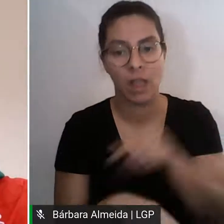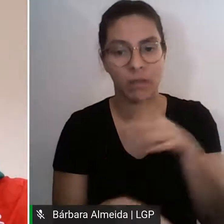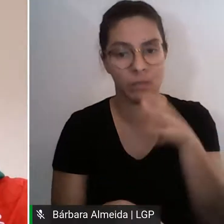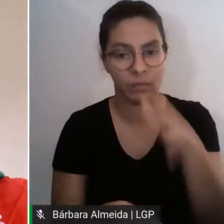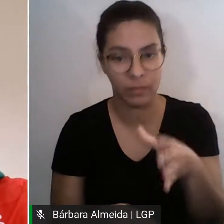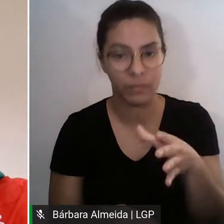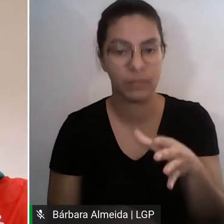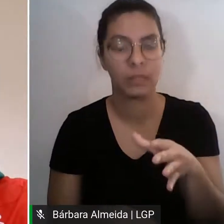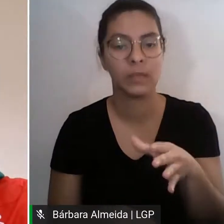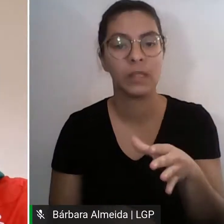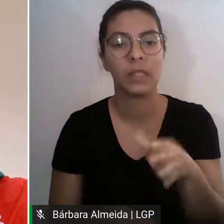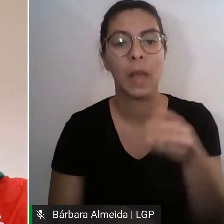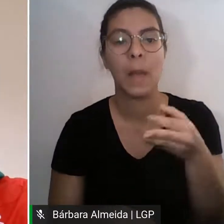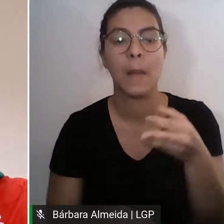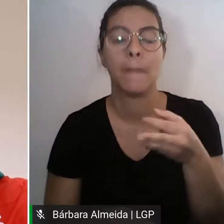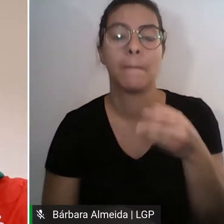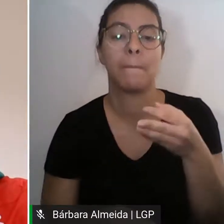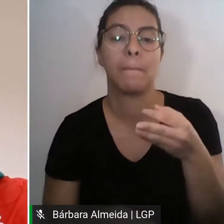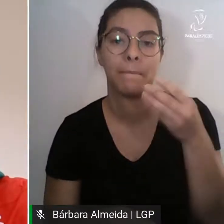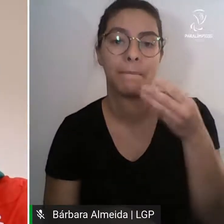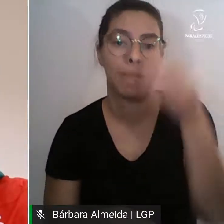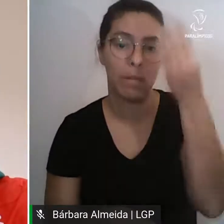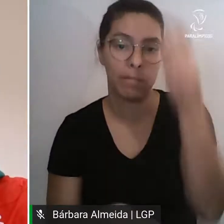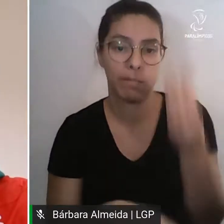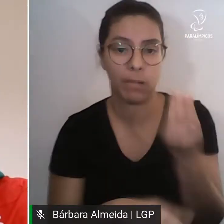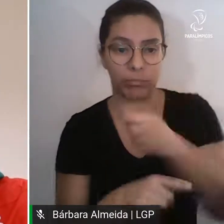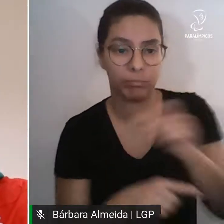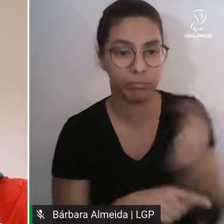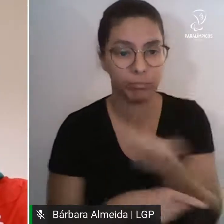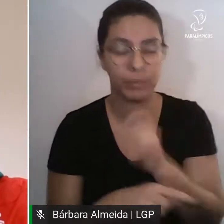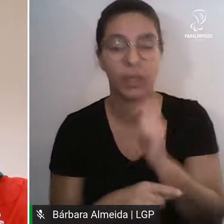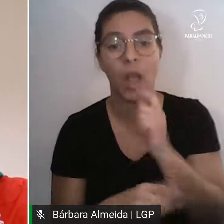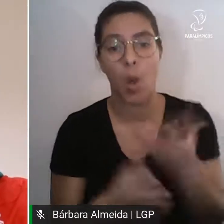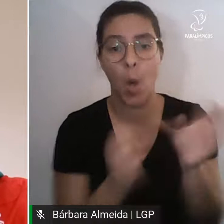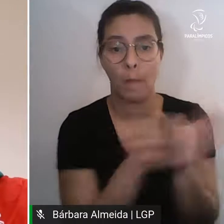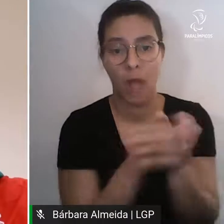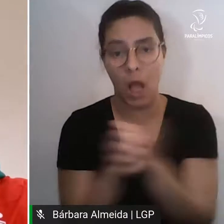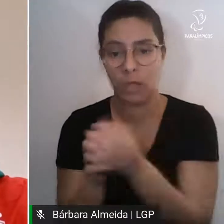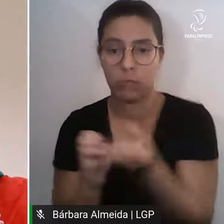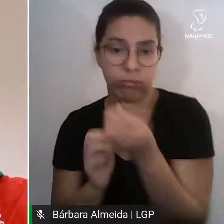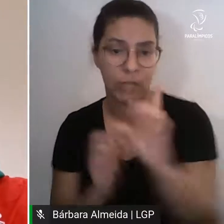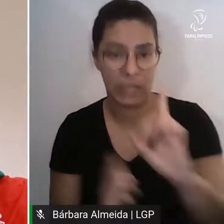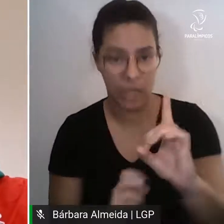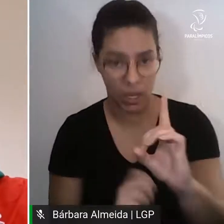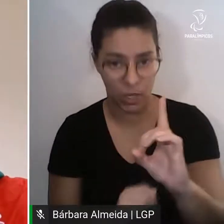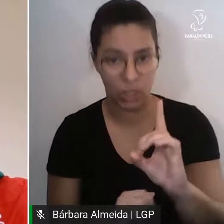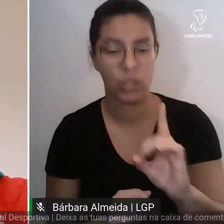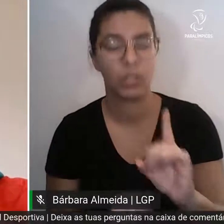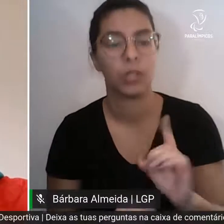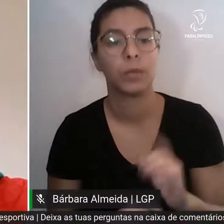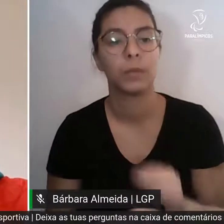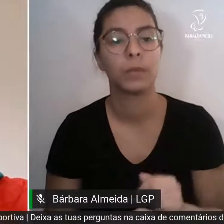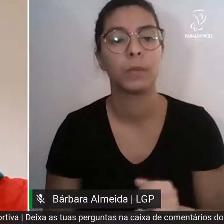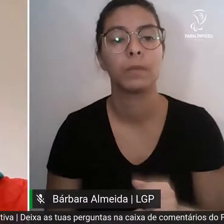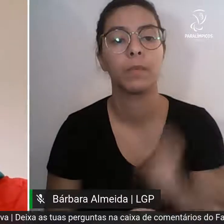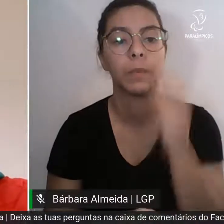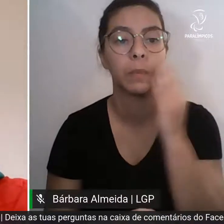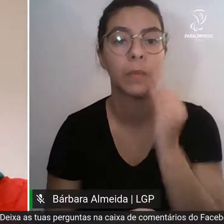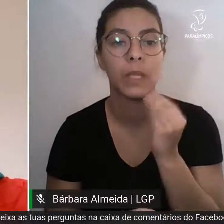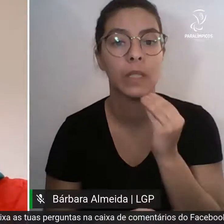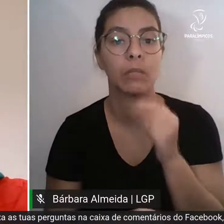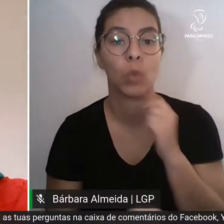fase em que o para o badminton só tem neste momento 6 classes funcionais. Parte do